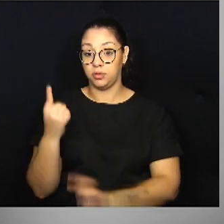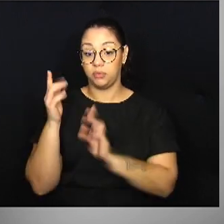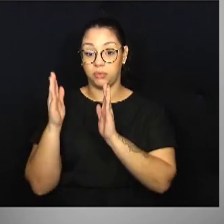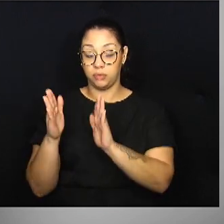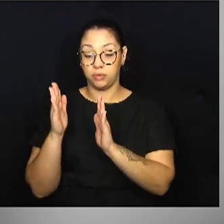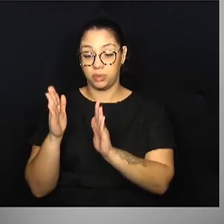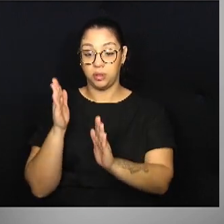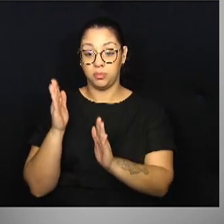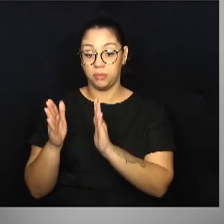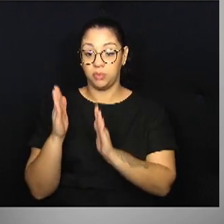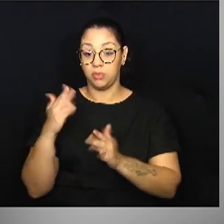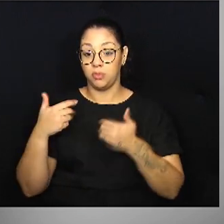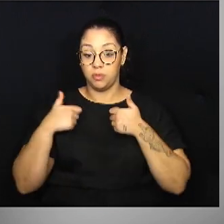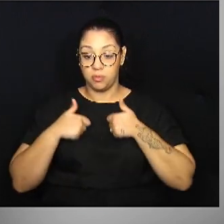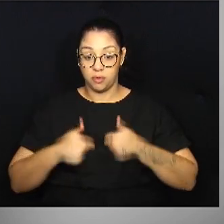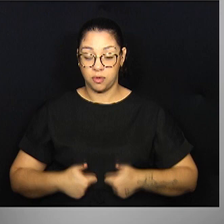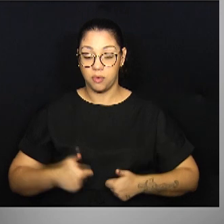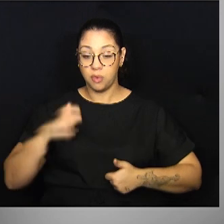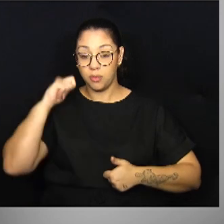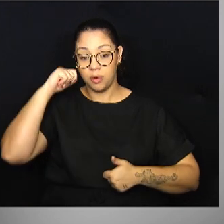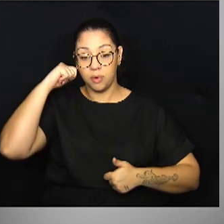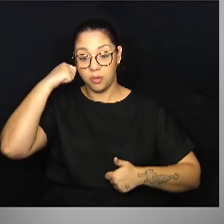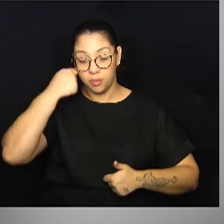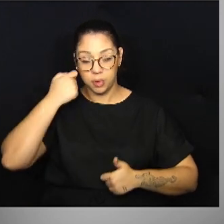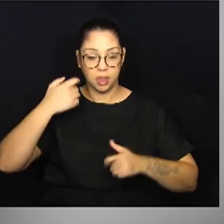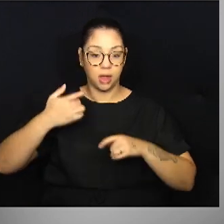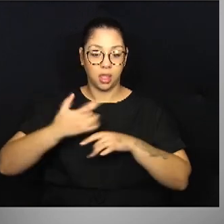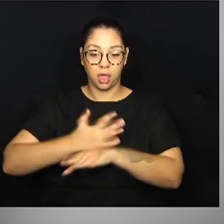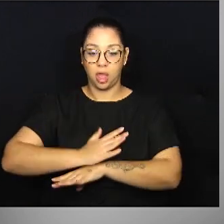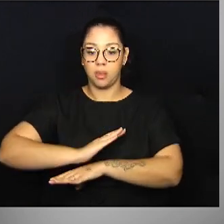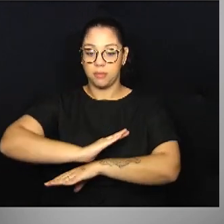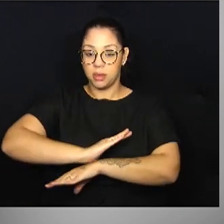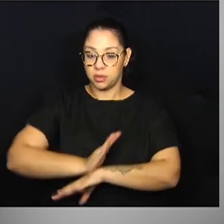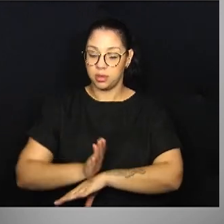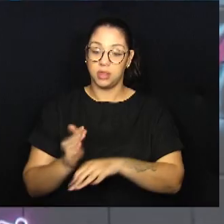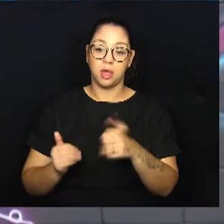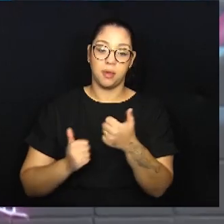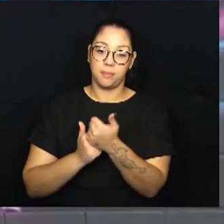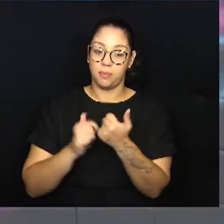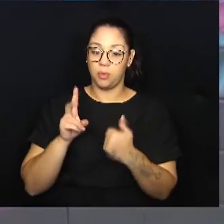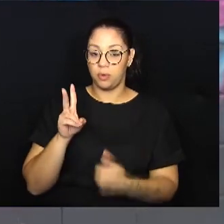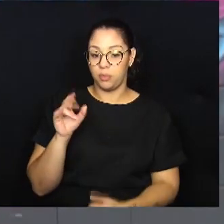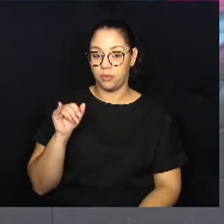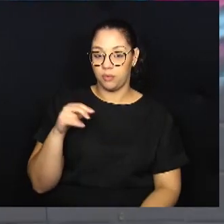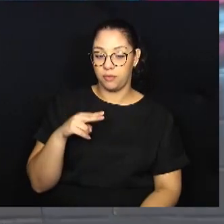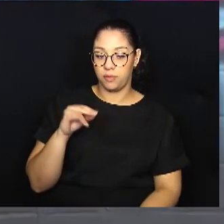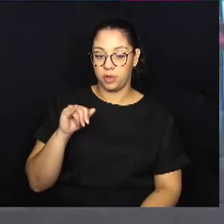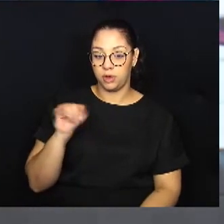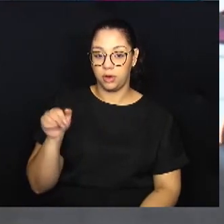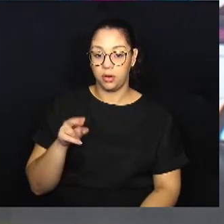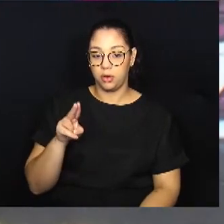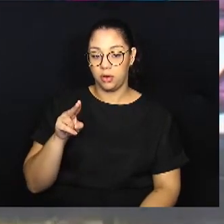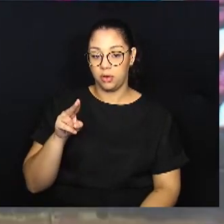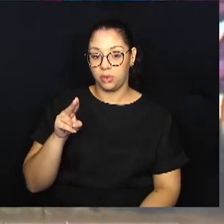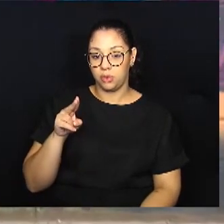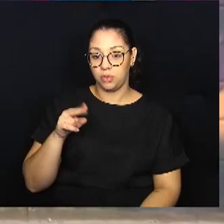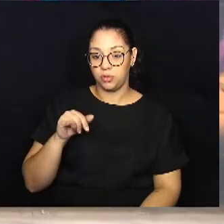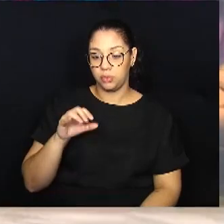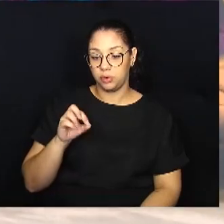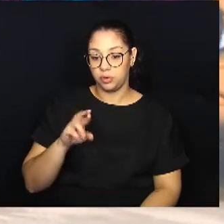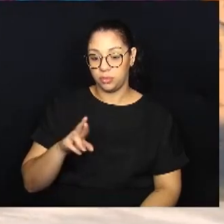uniforme preto, em ação antirracismo e de apoio a Vinícius Júnior. Manifestações chegaram também